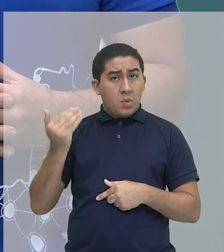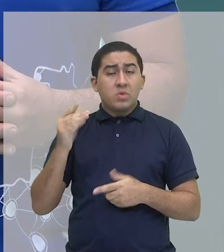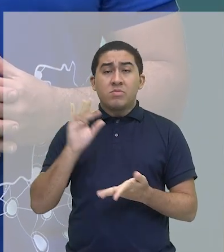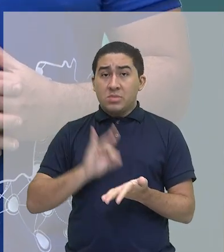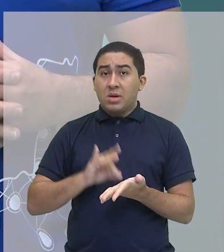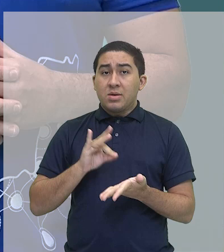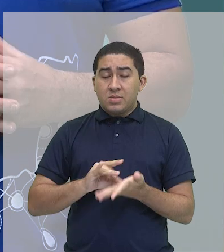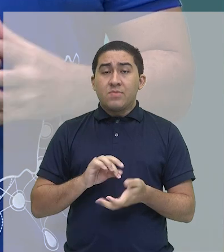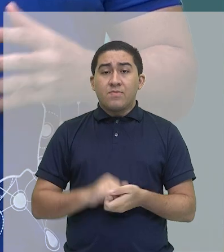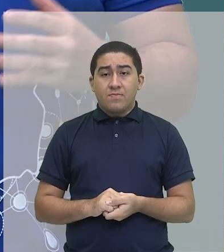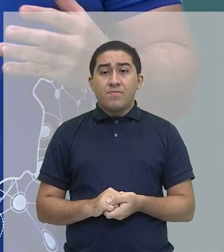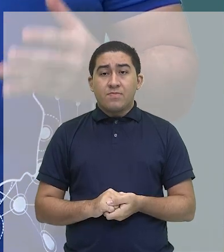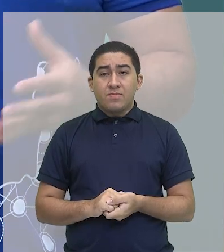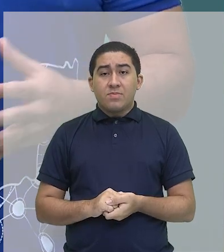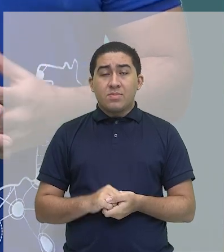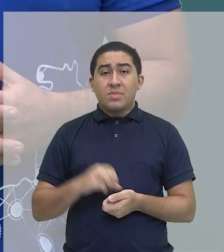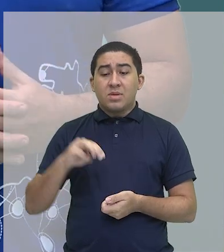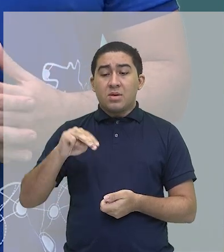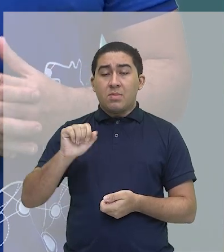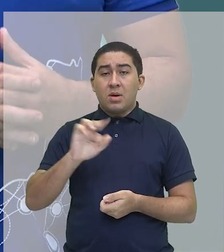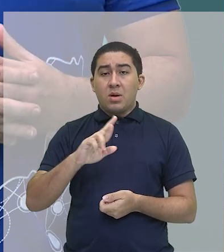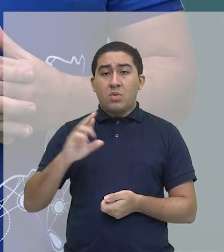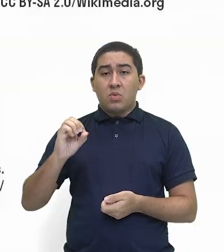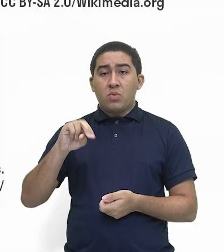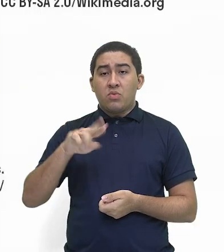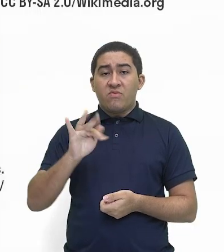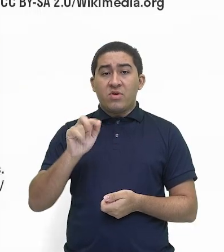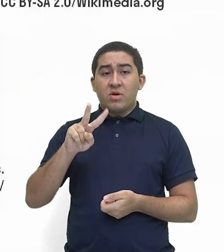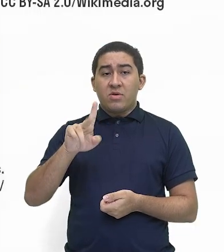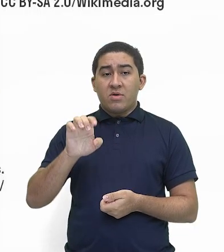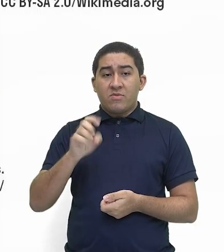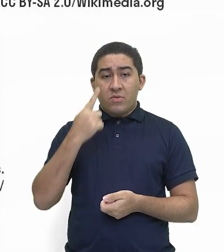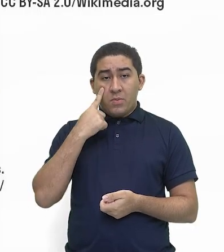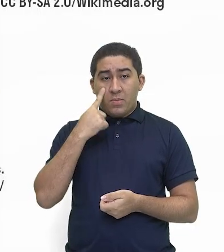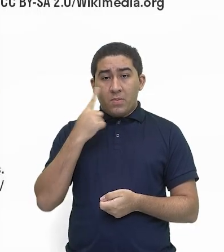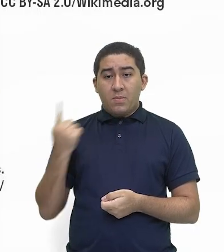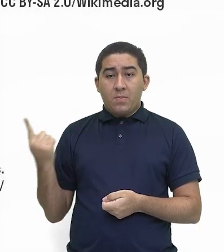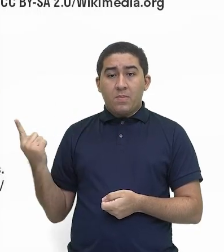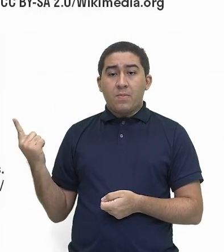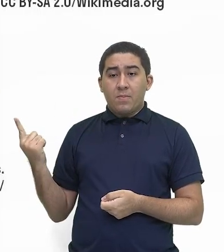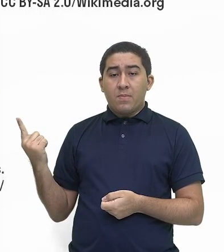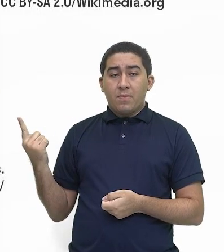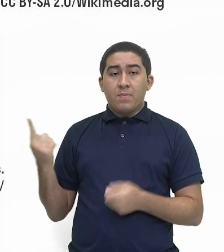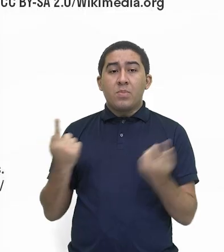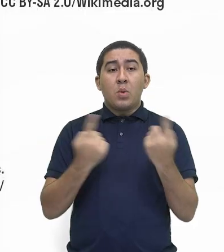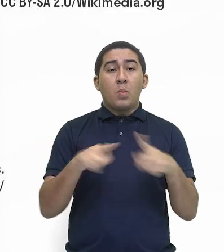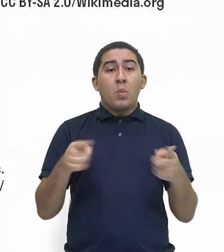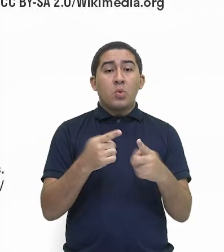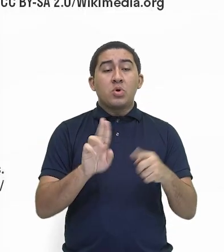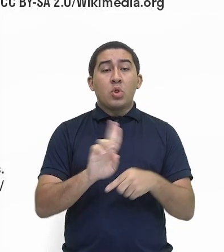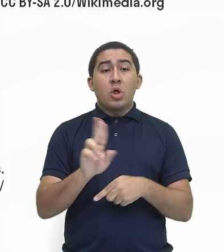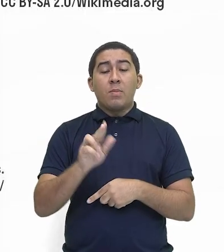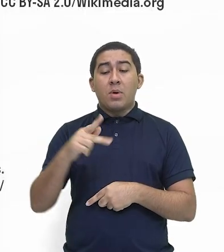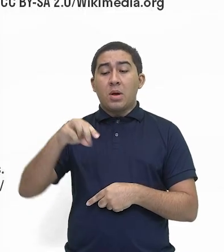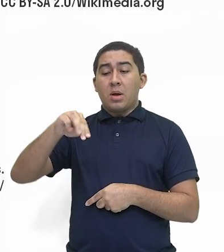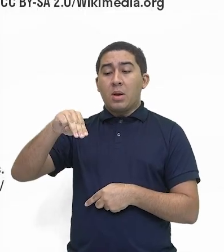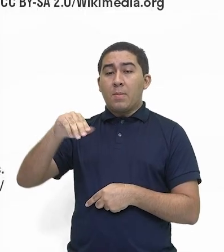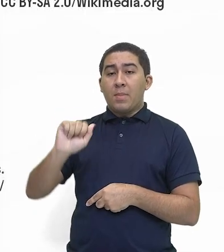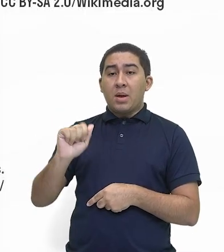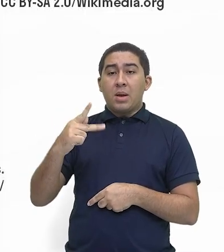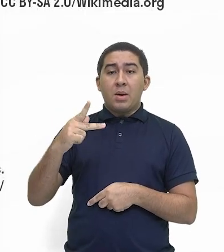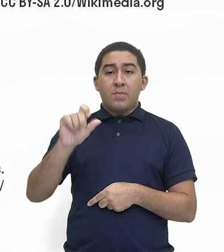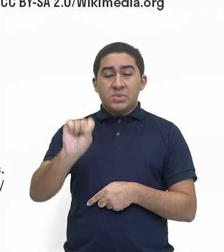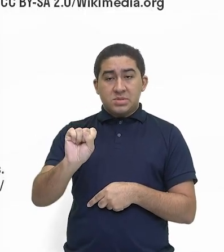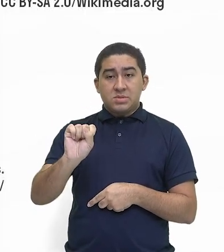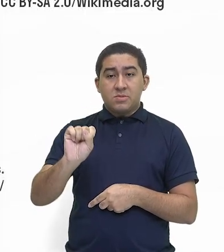famosa, ok? De Maroon 5. Olha só essa letra. O nome da música é Maps,